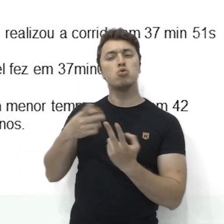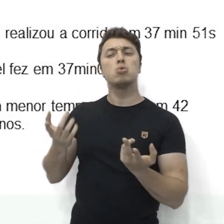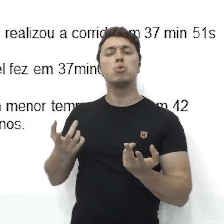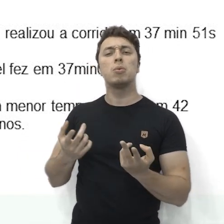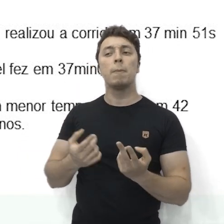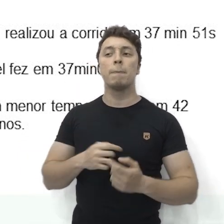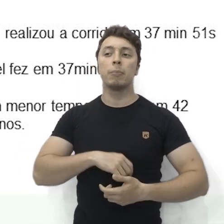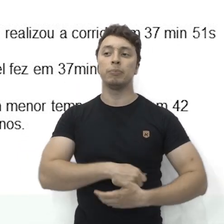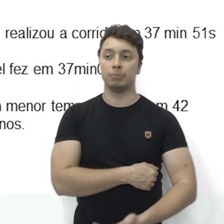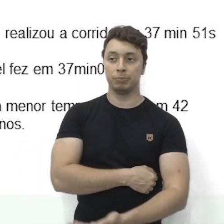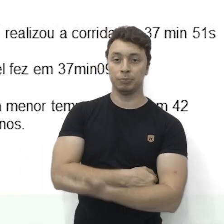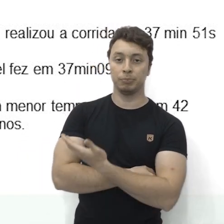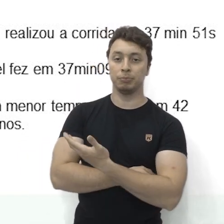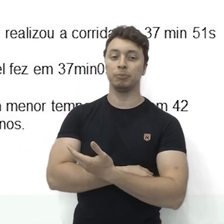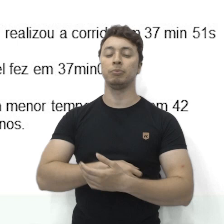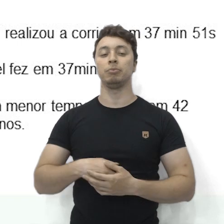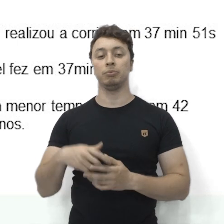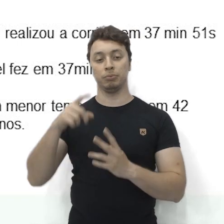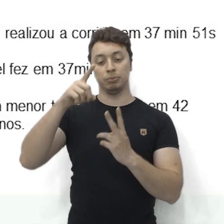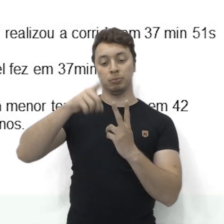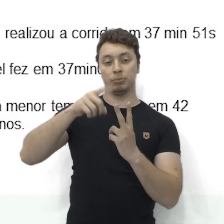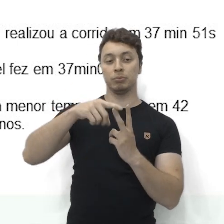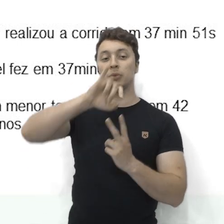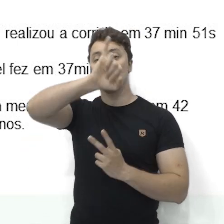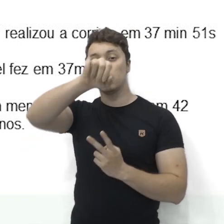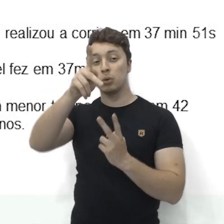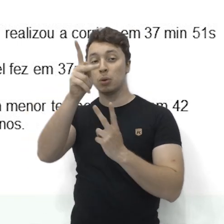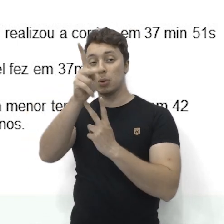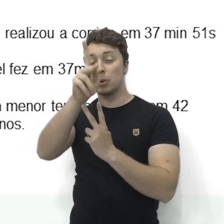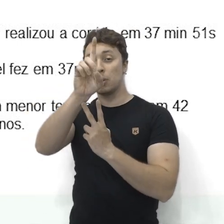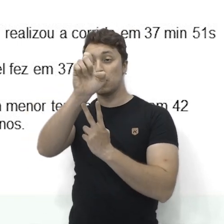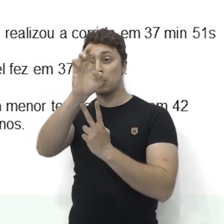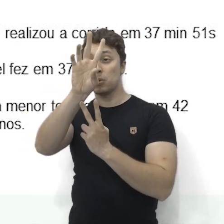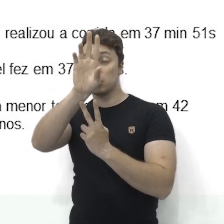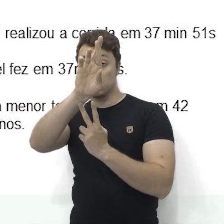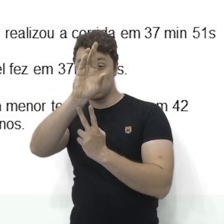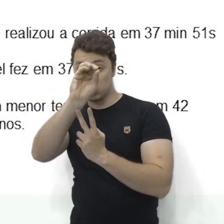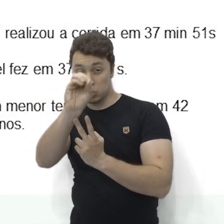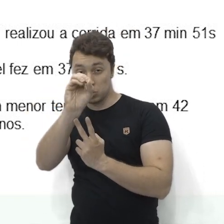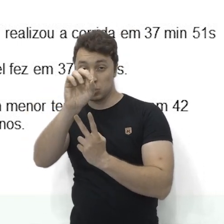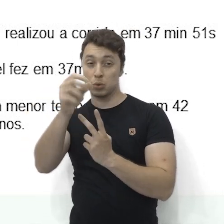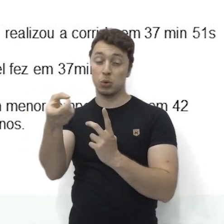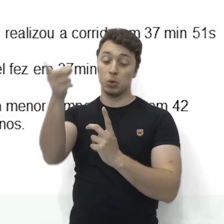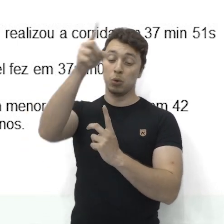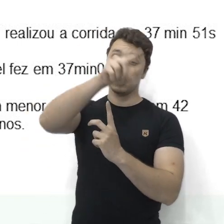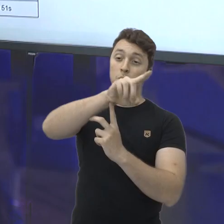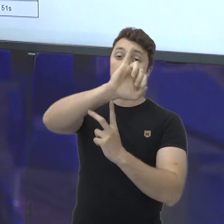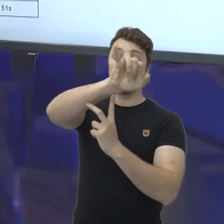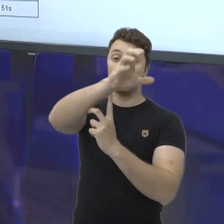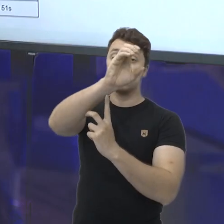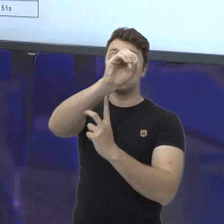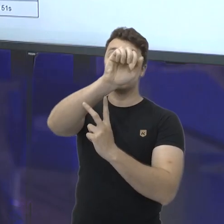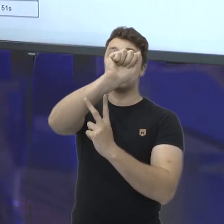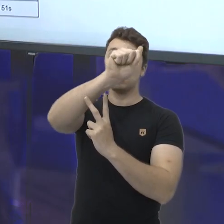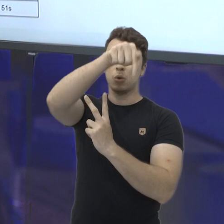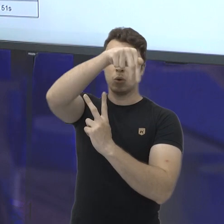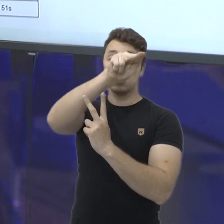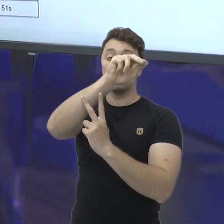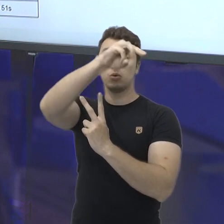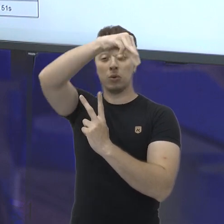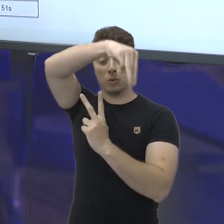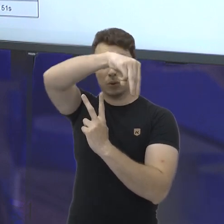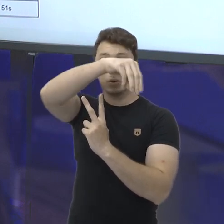Pedro Henrique realizou a corrida em 37 minutos e 51 segundos. Joaquim Manuel fez em